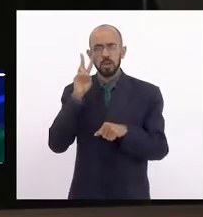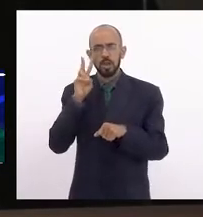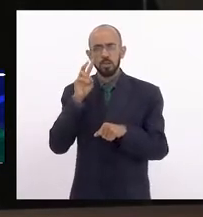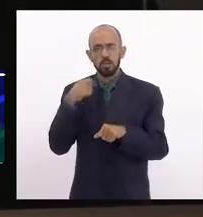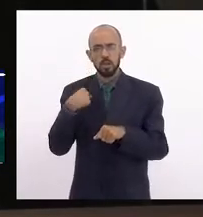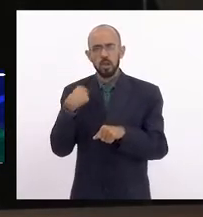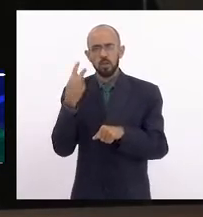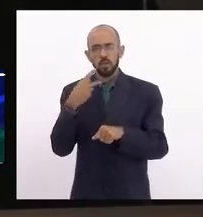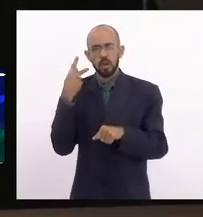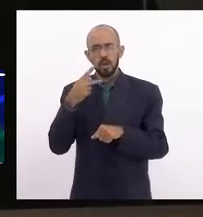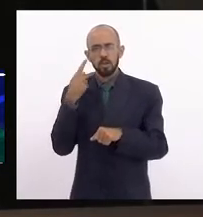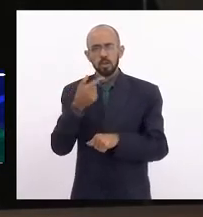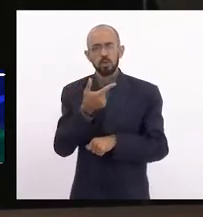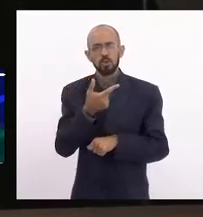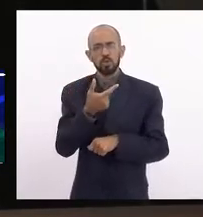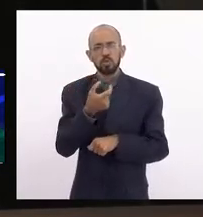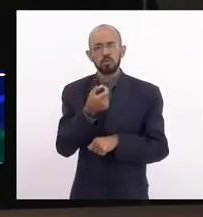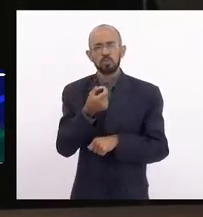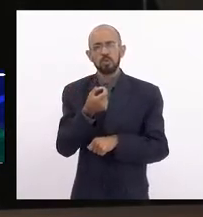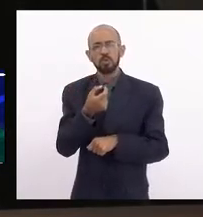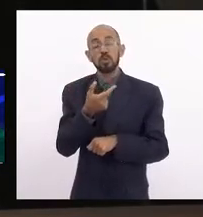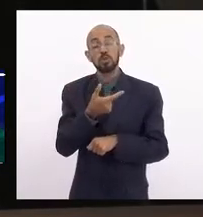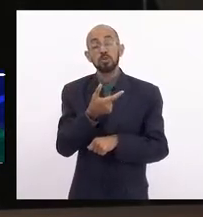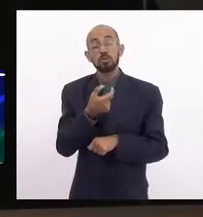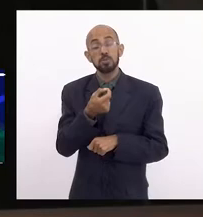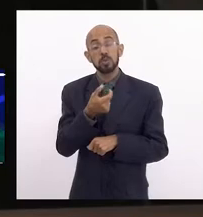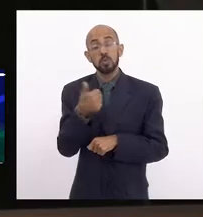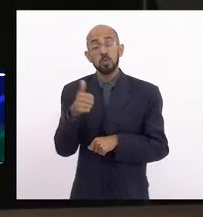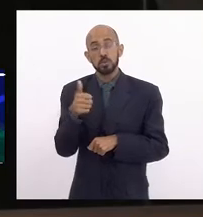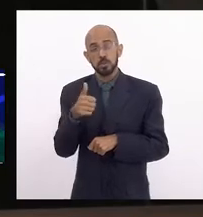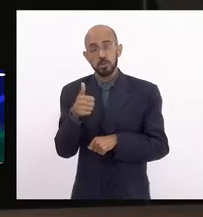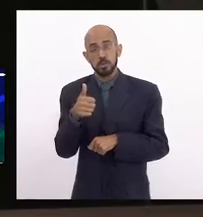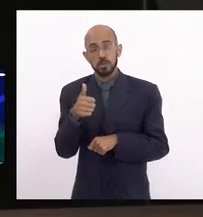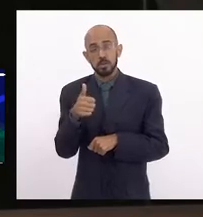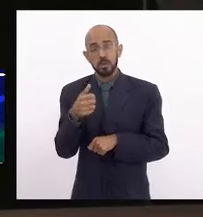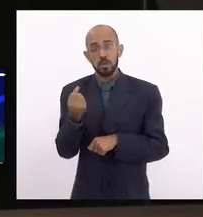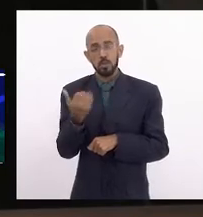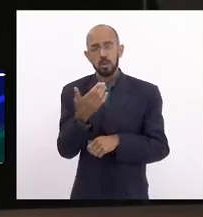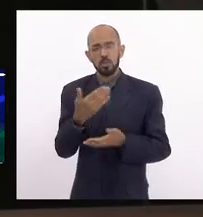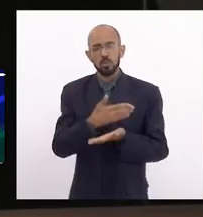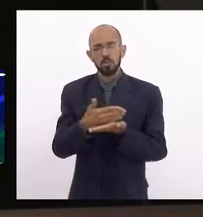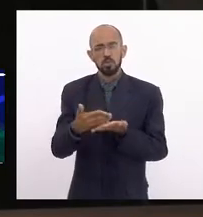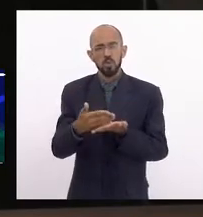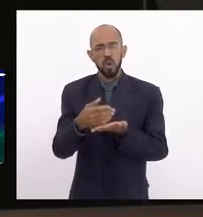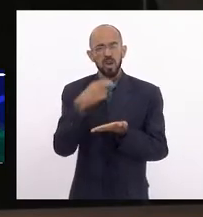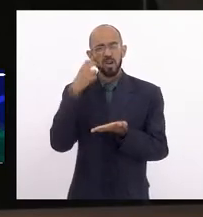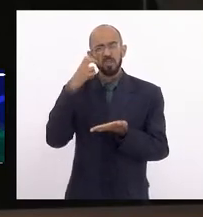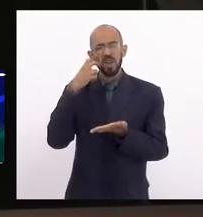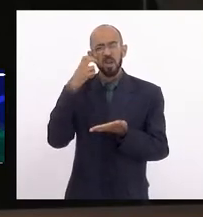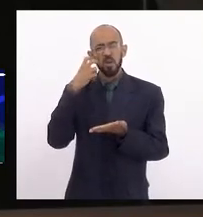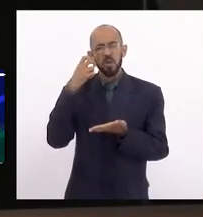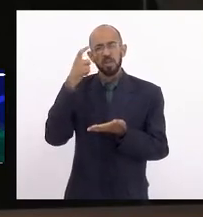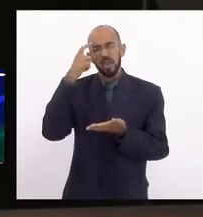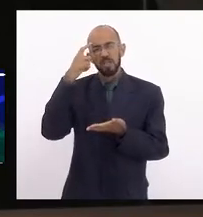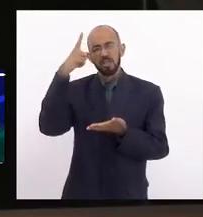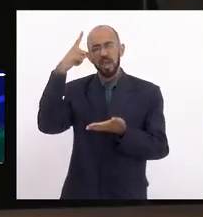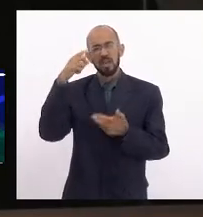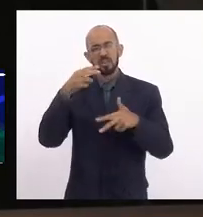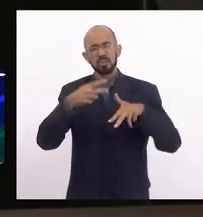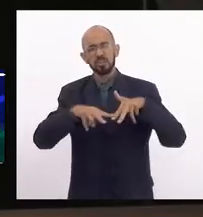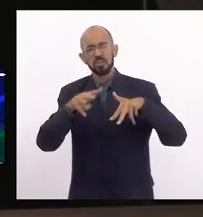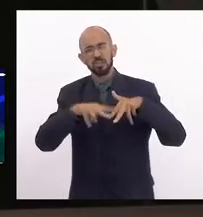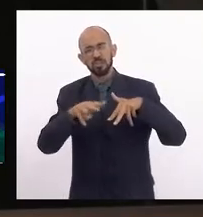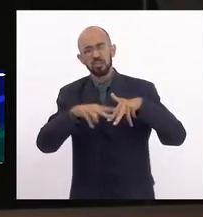em 2011 quando começou aquela pouca vergonha da ideologia de